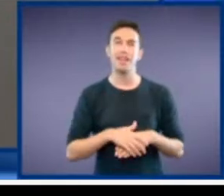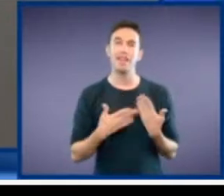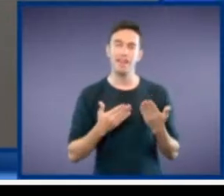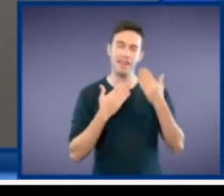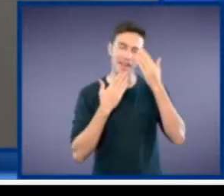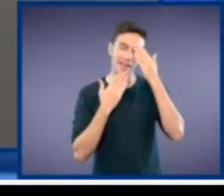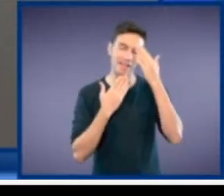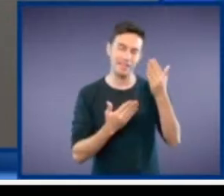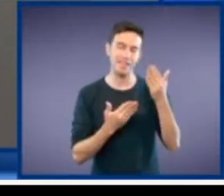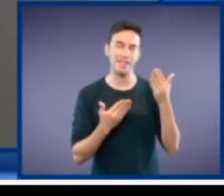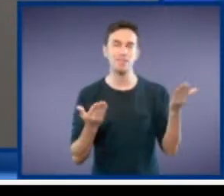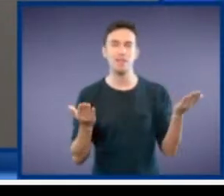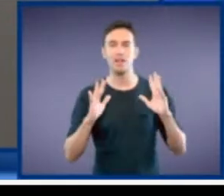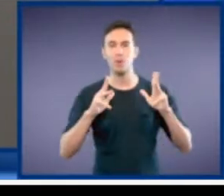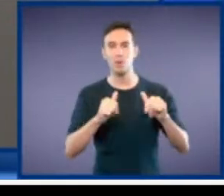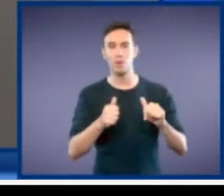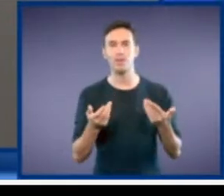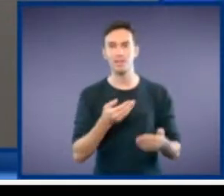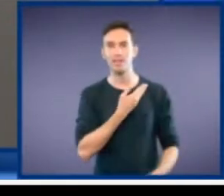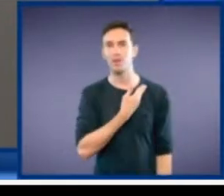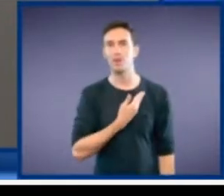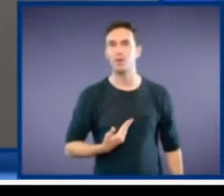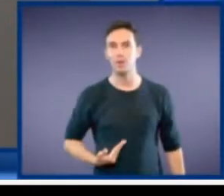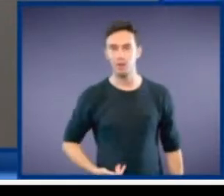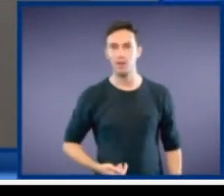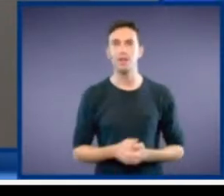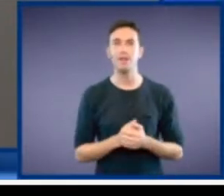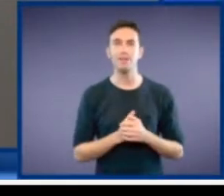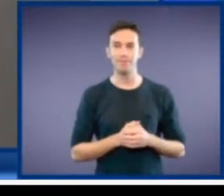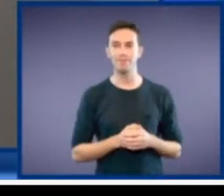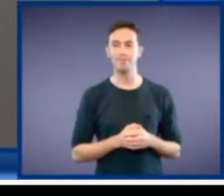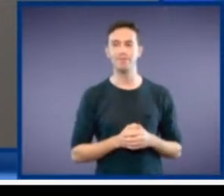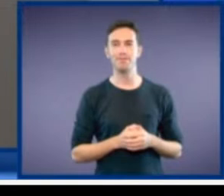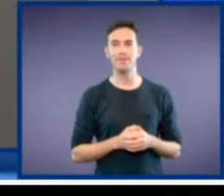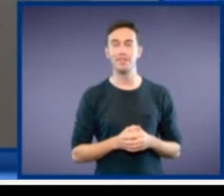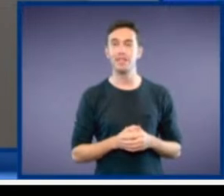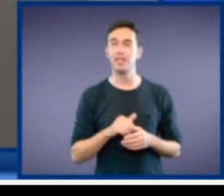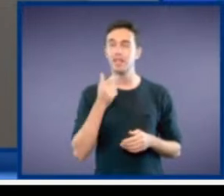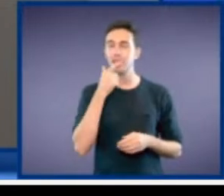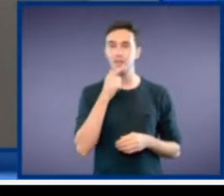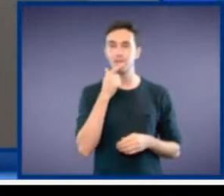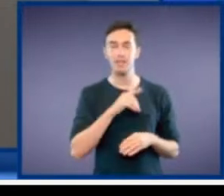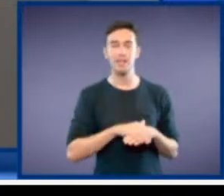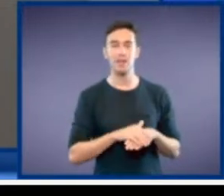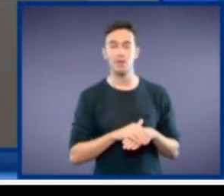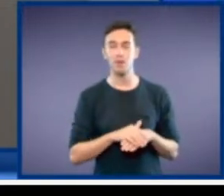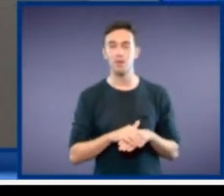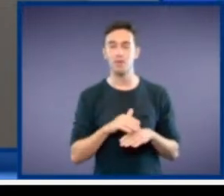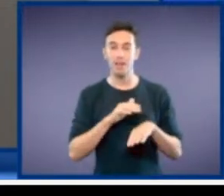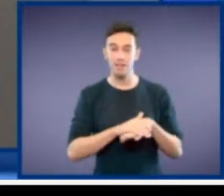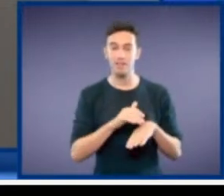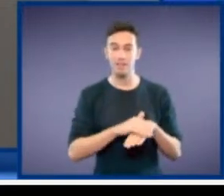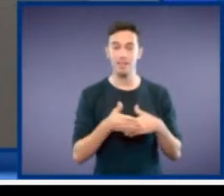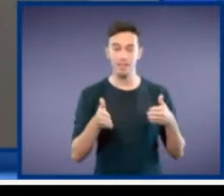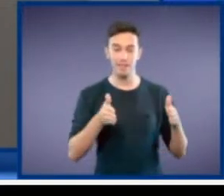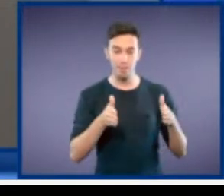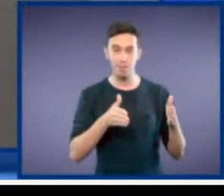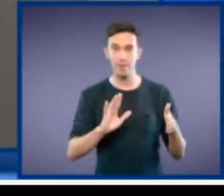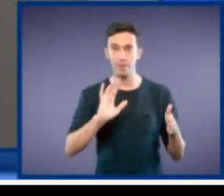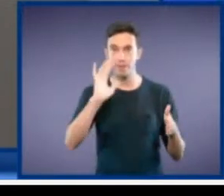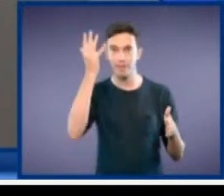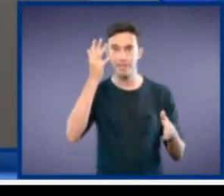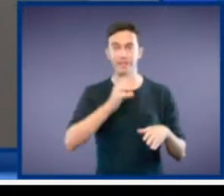agradecemos demais a todas as autoridades que fizeram com que fosse possível chegar até esse momento,